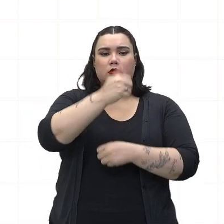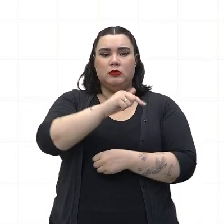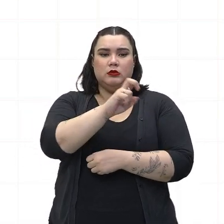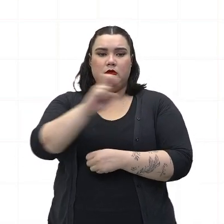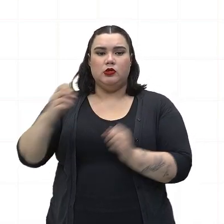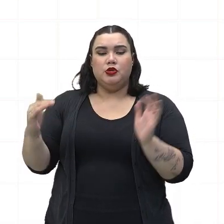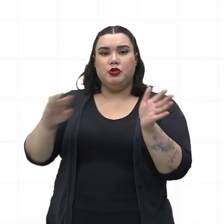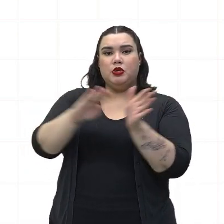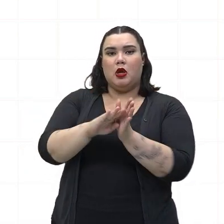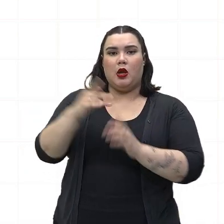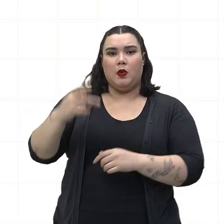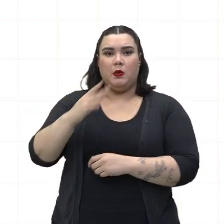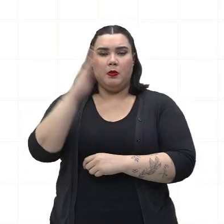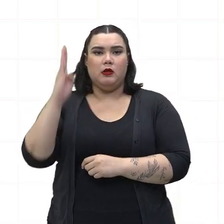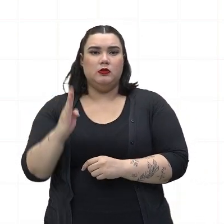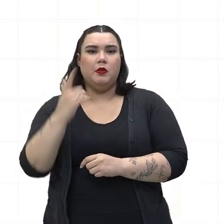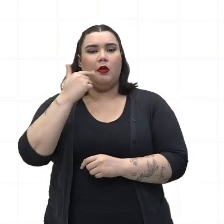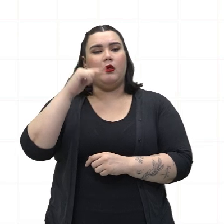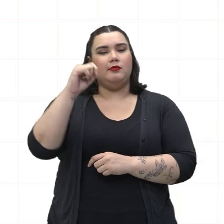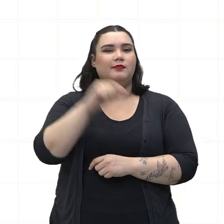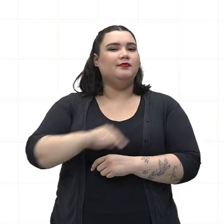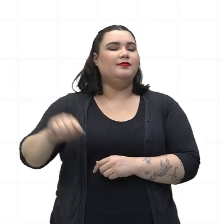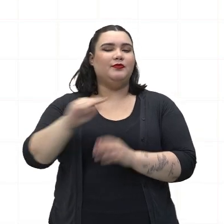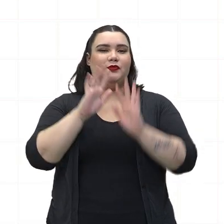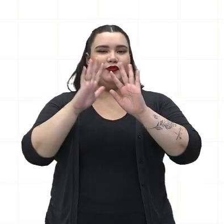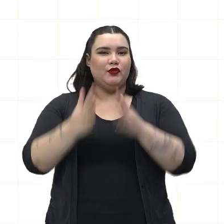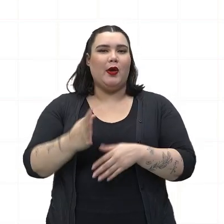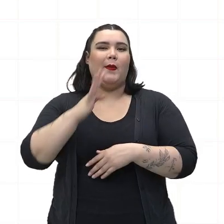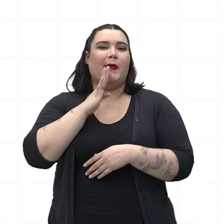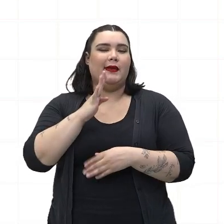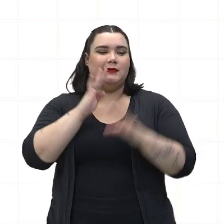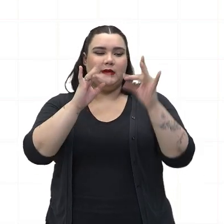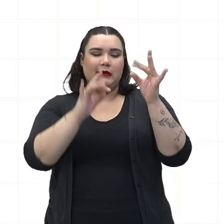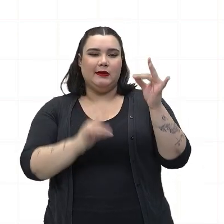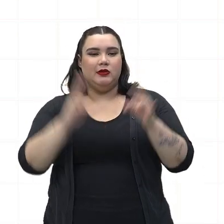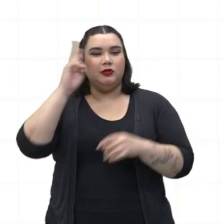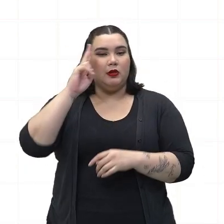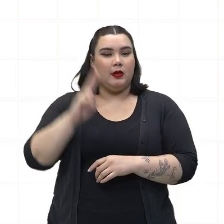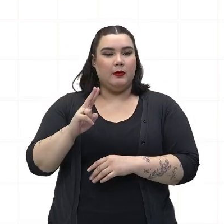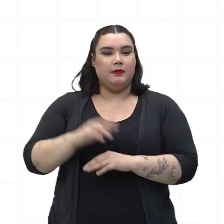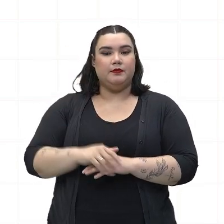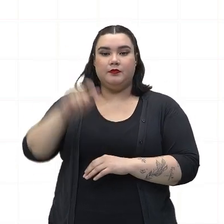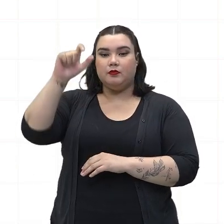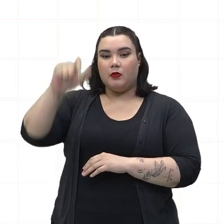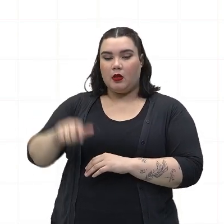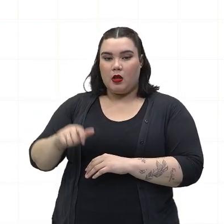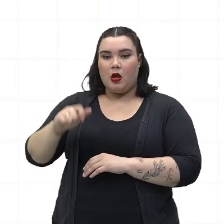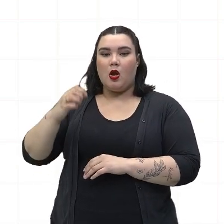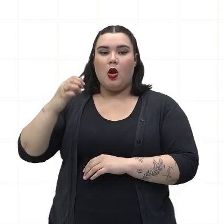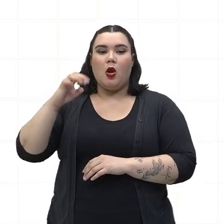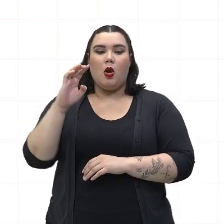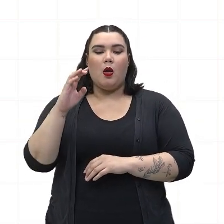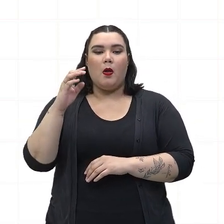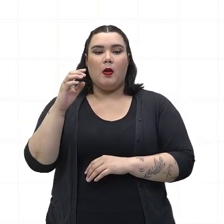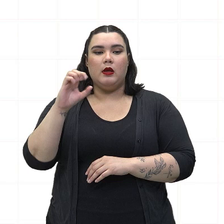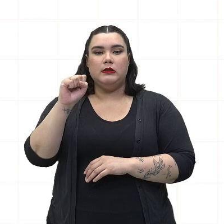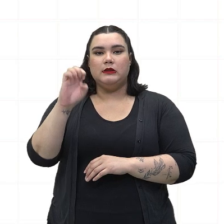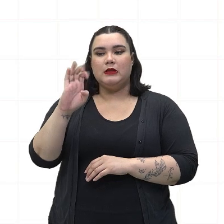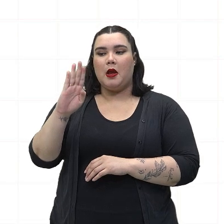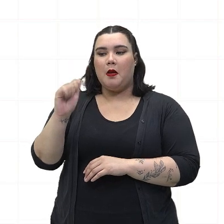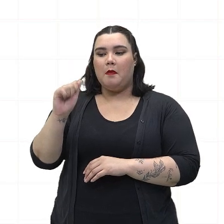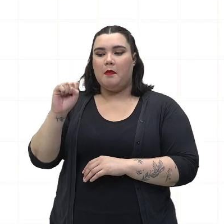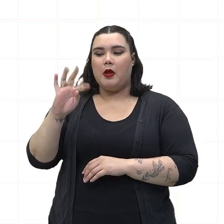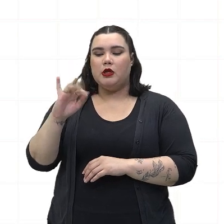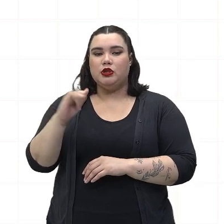um personagem que inclusive vocês já conhecem um pouco sobre ele, que é o Marquês de Pombal, né, o Sebastião